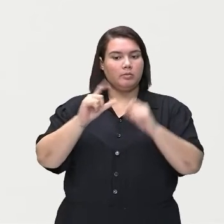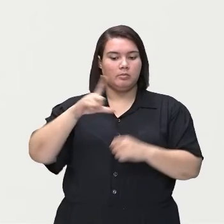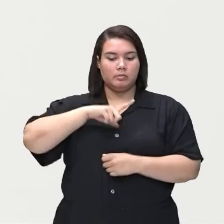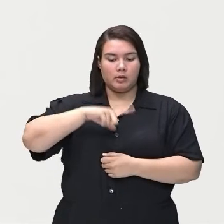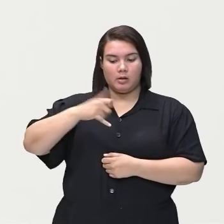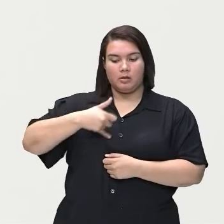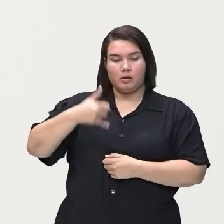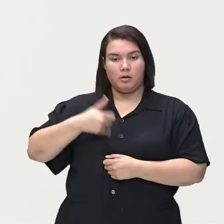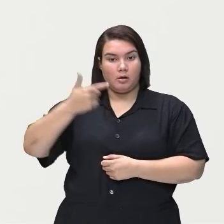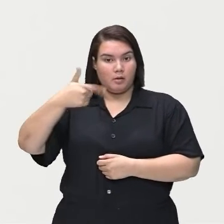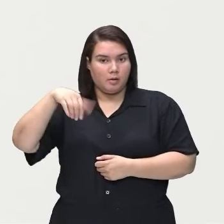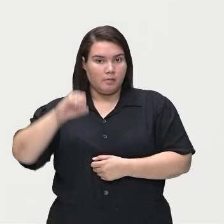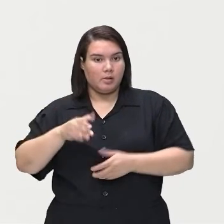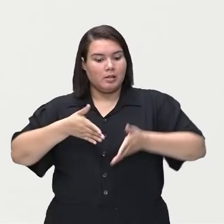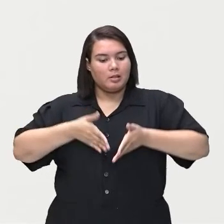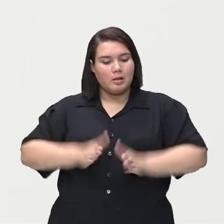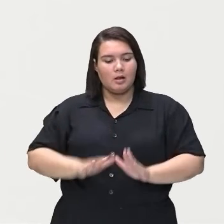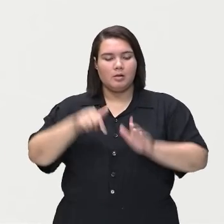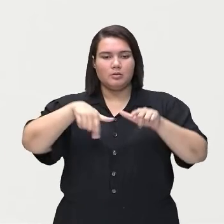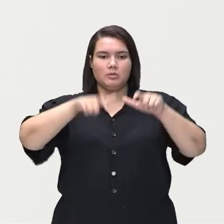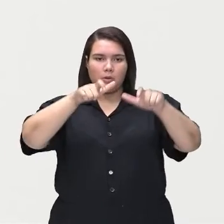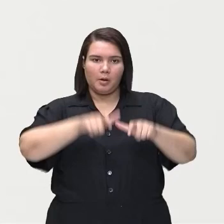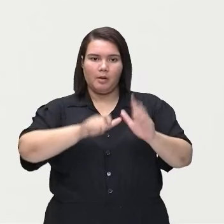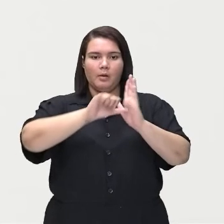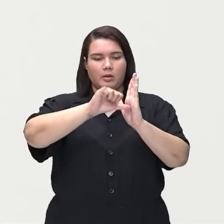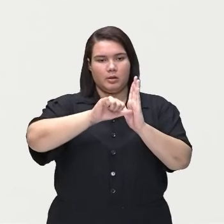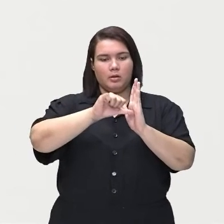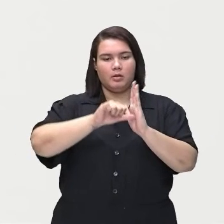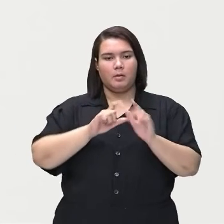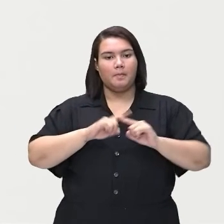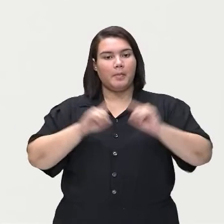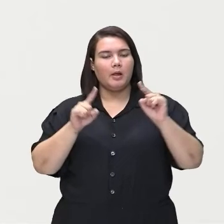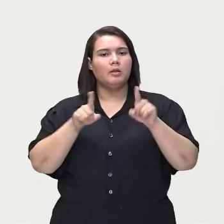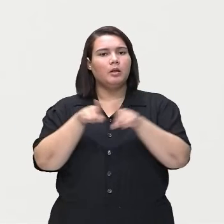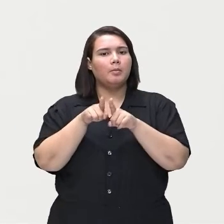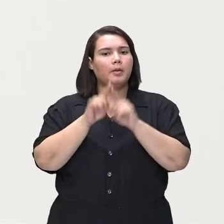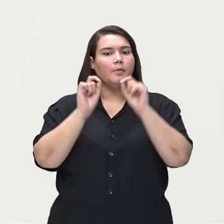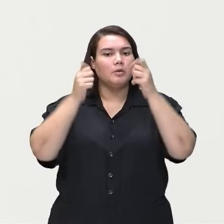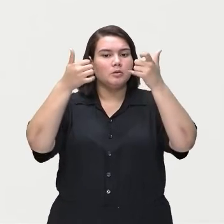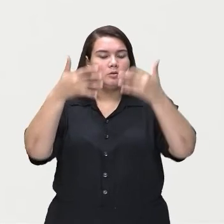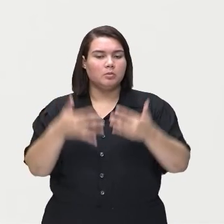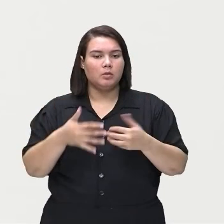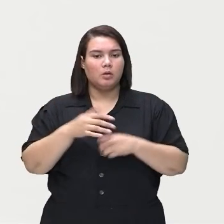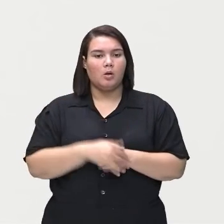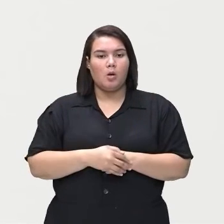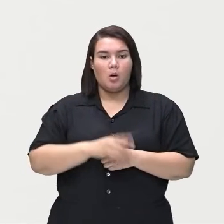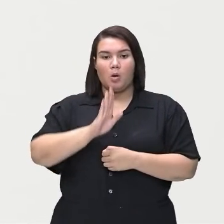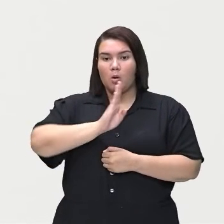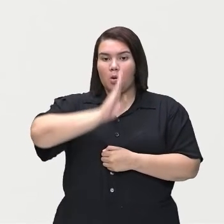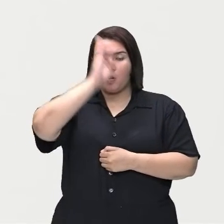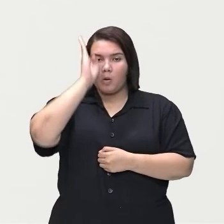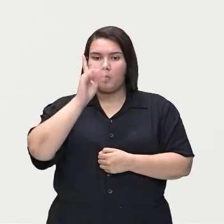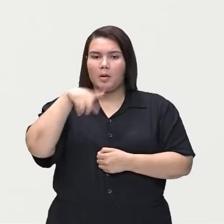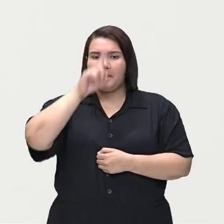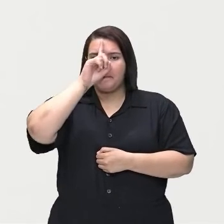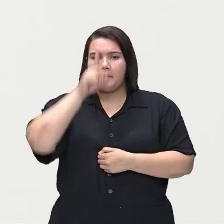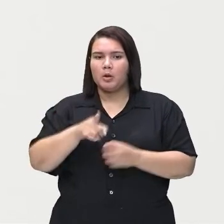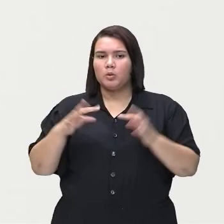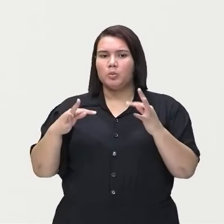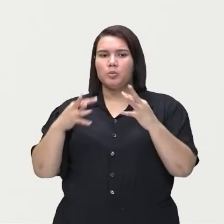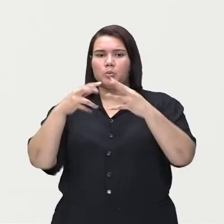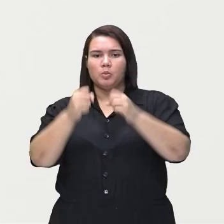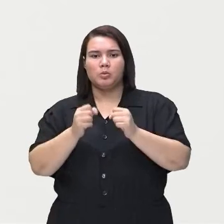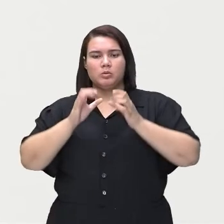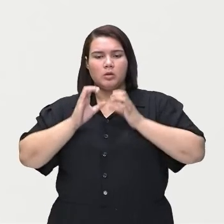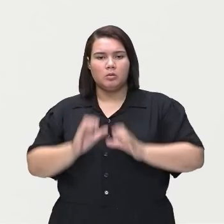anos e nascer em Atenas. Além disso, em Roma, era imperativo que todos os cidadãos fossem